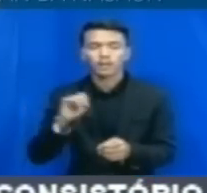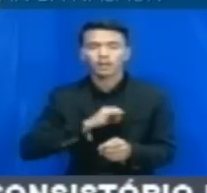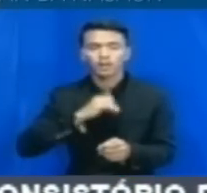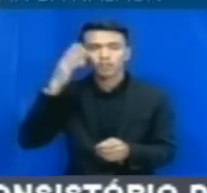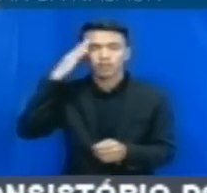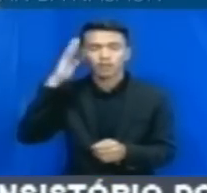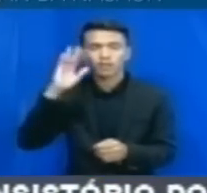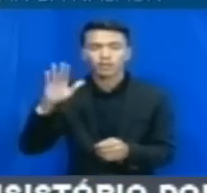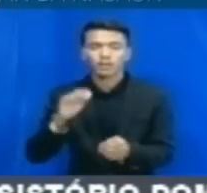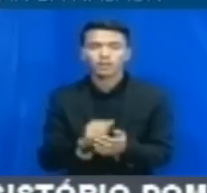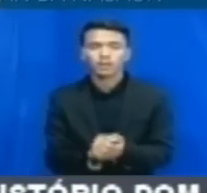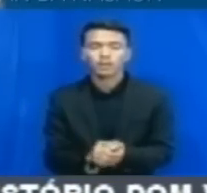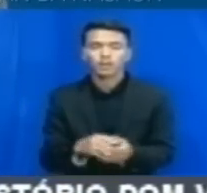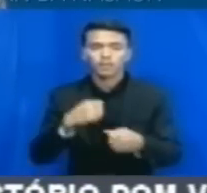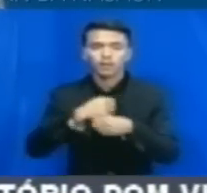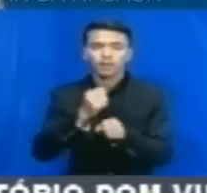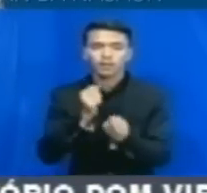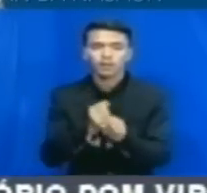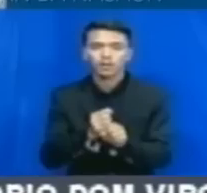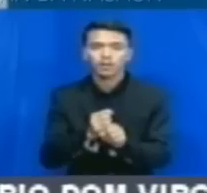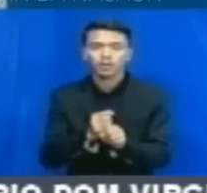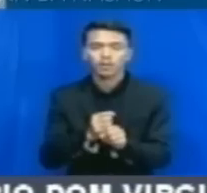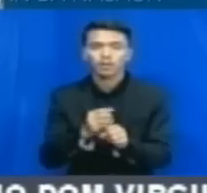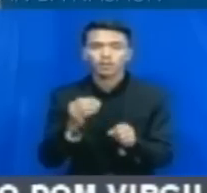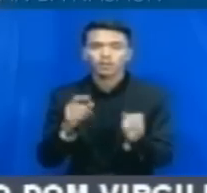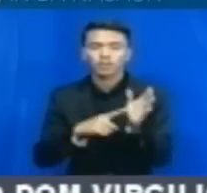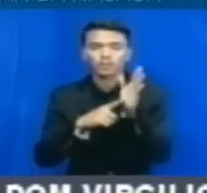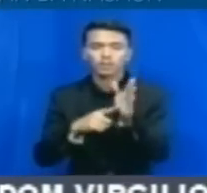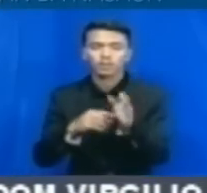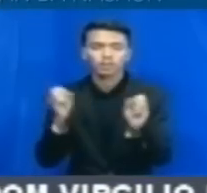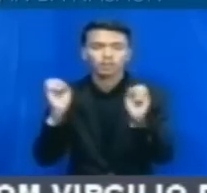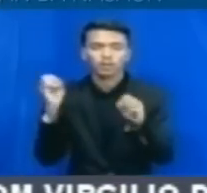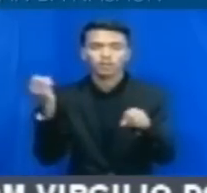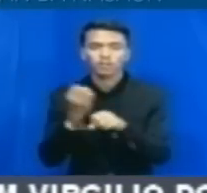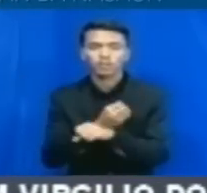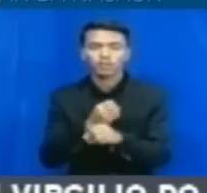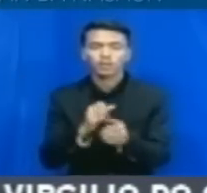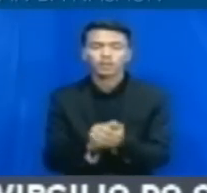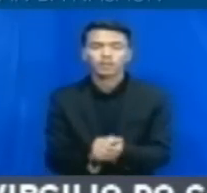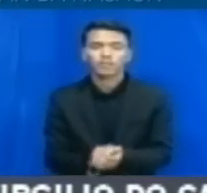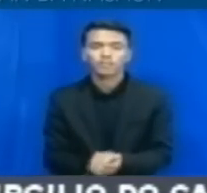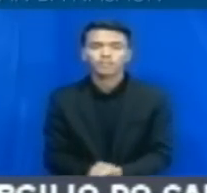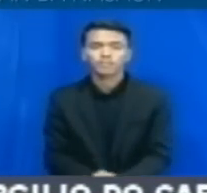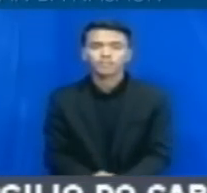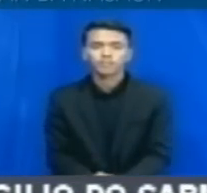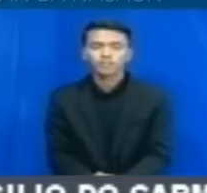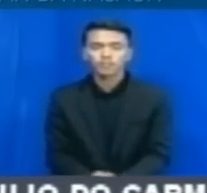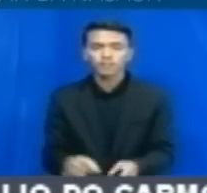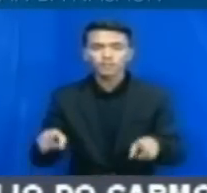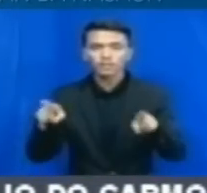tene será que ida nema kude halo kata evidências la forti mas depois se a procurador la usa ne